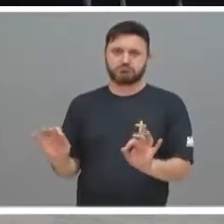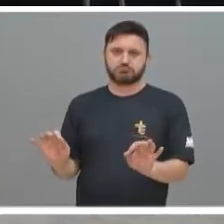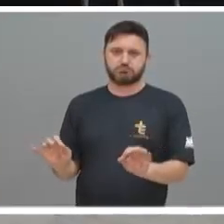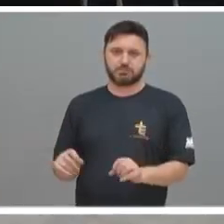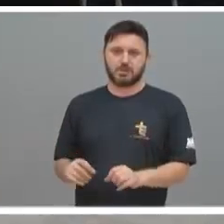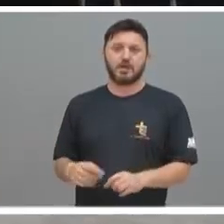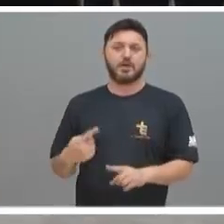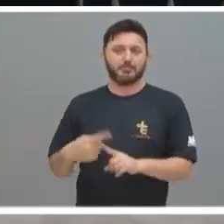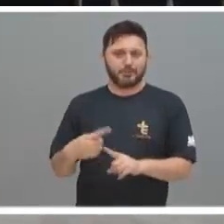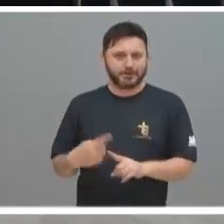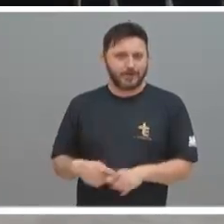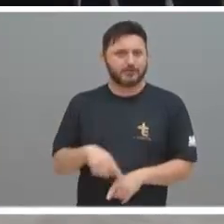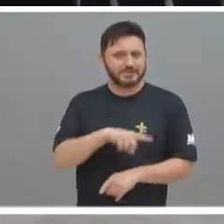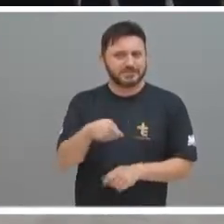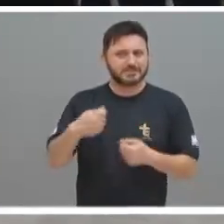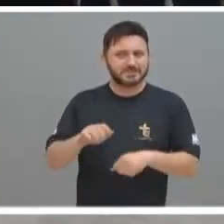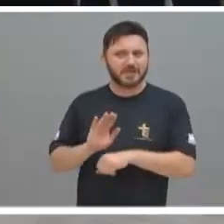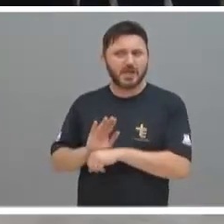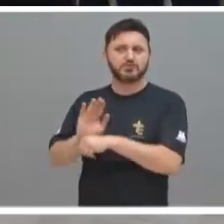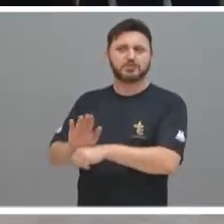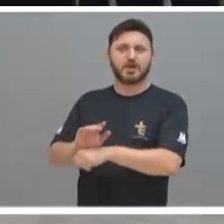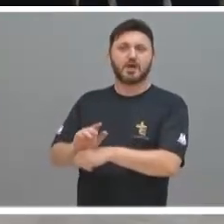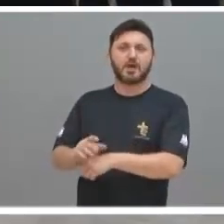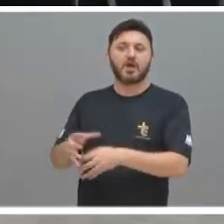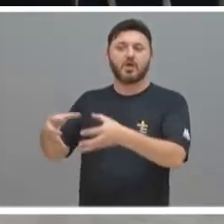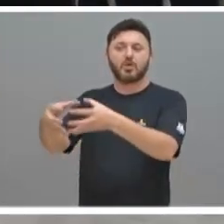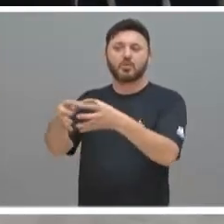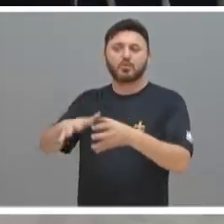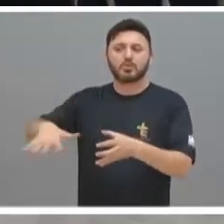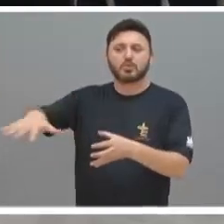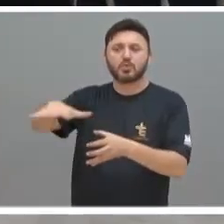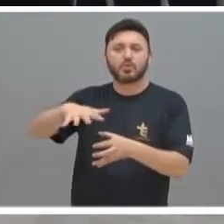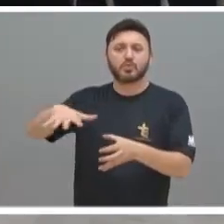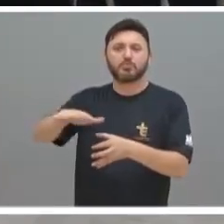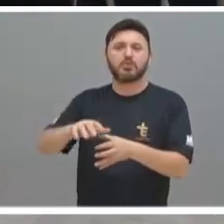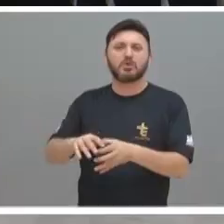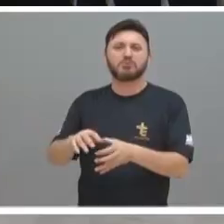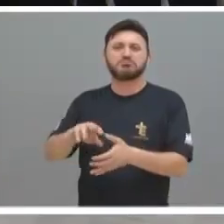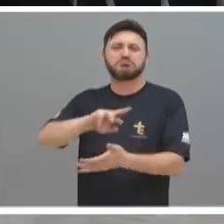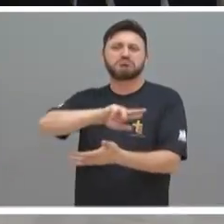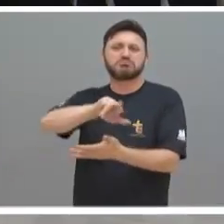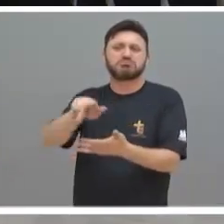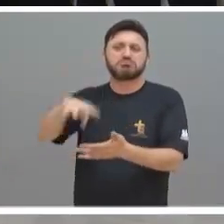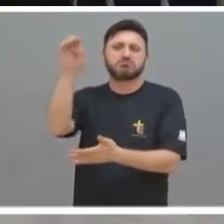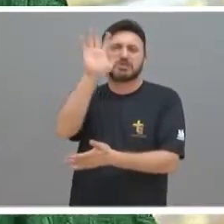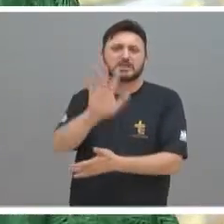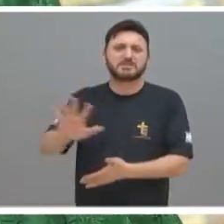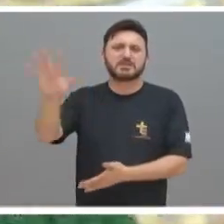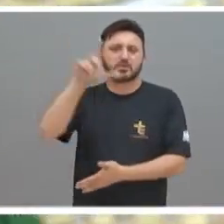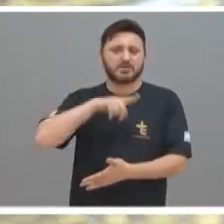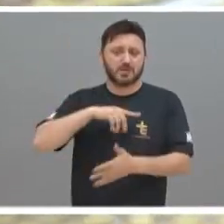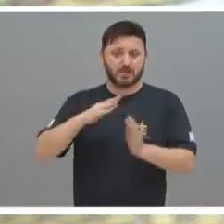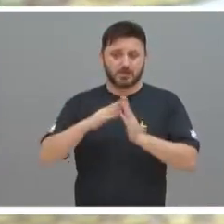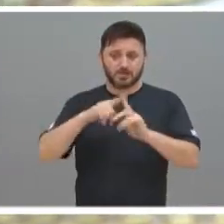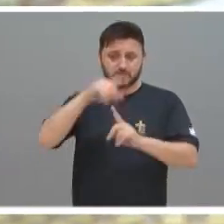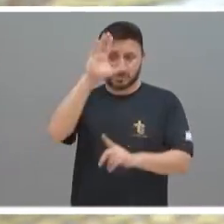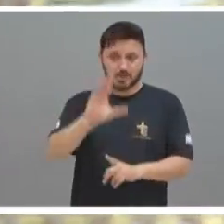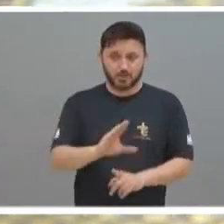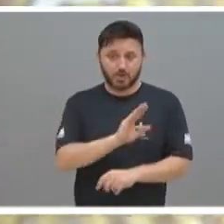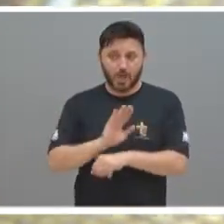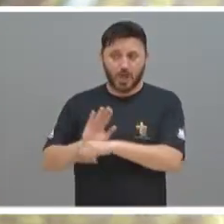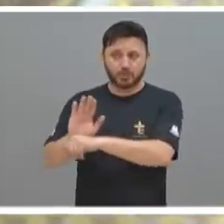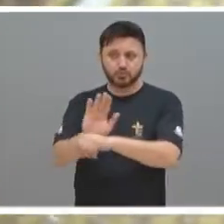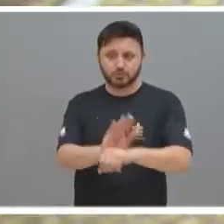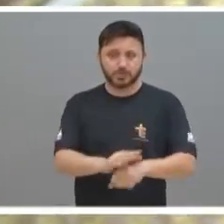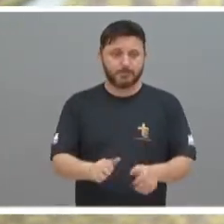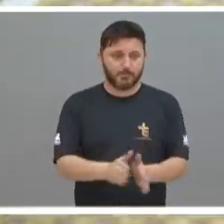tem muitas instituições idôneas, não estou falando da obra evangelizada, cada, estou falando para o Brasil. Agora, se chega uma pessoa e